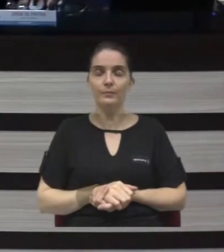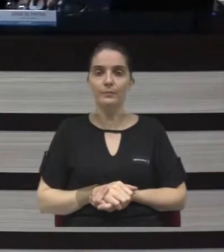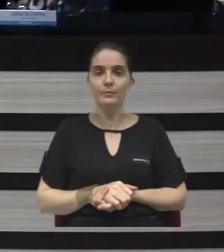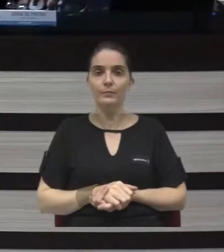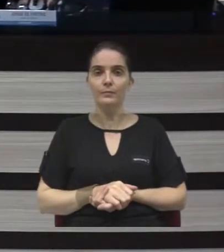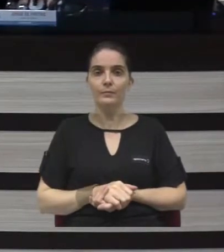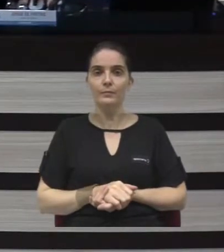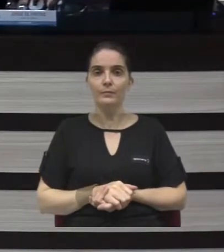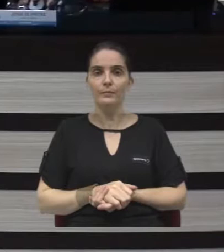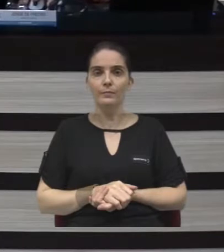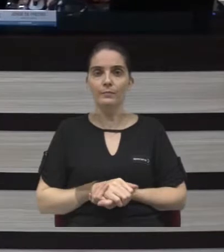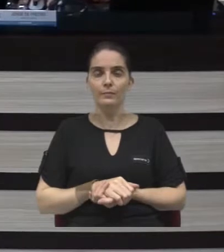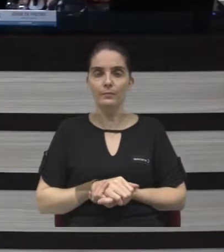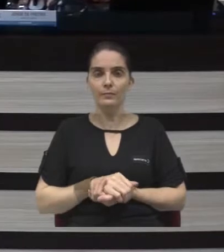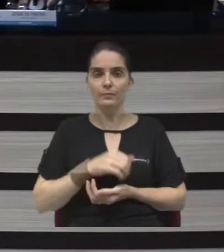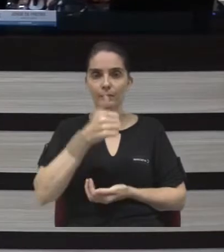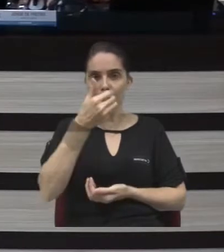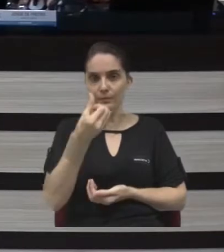Requerimento